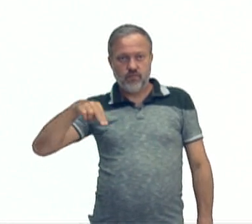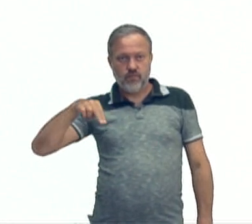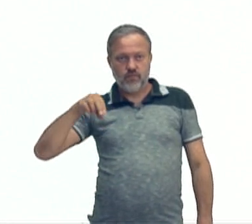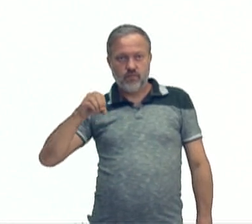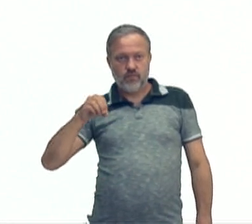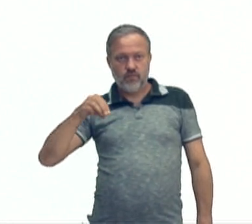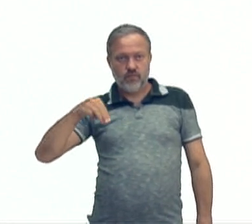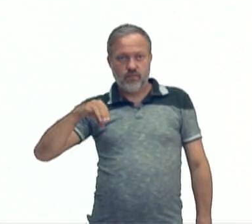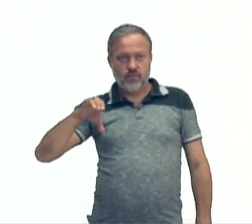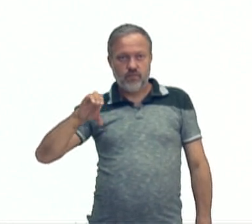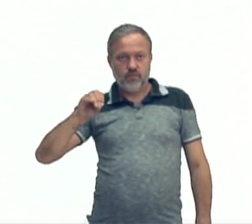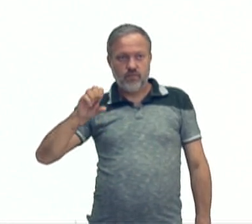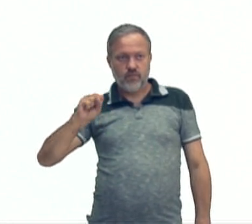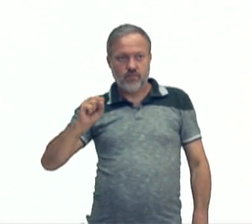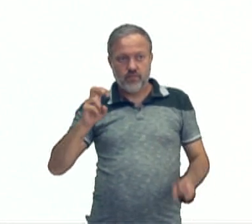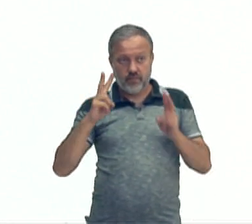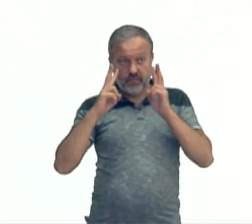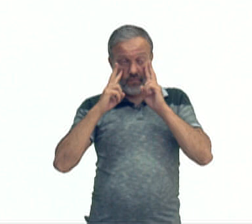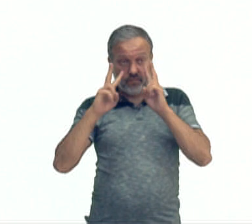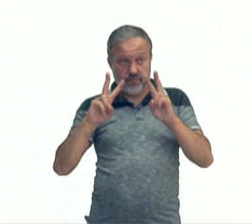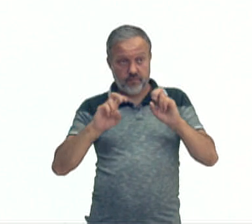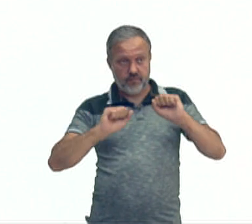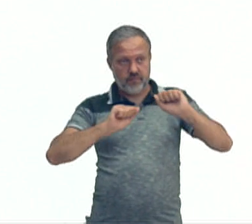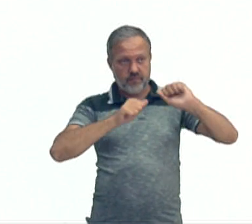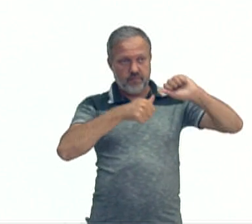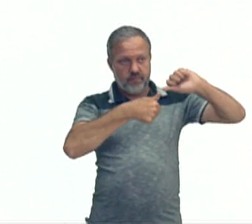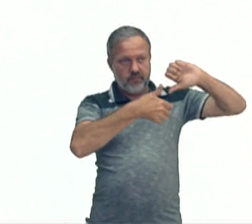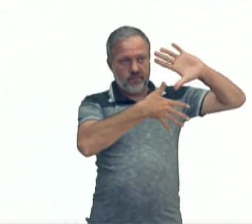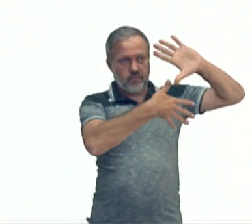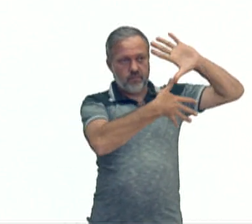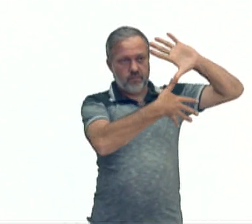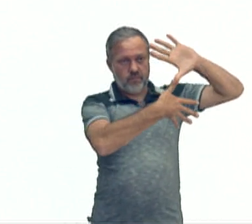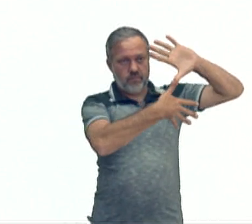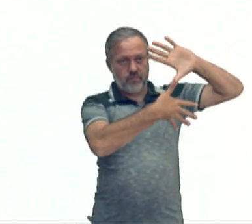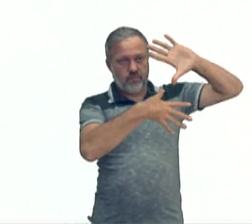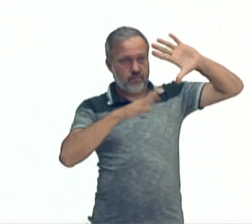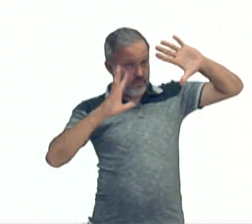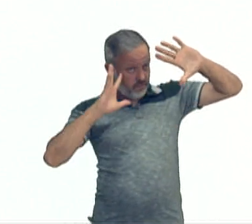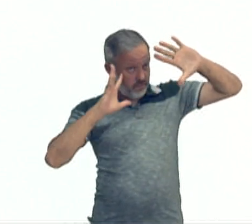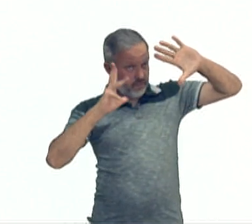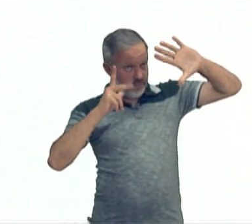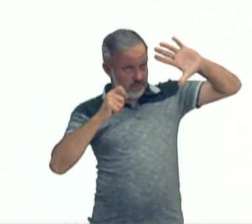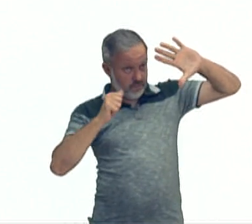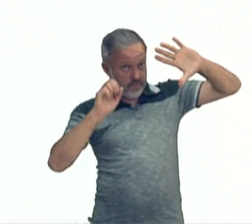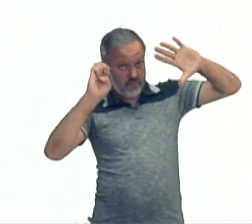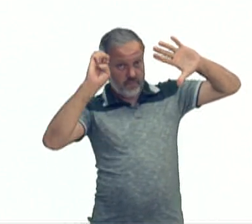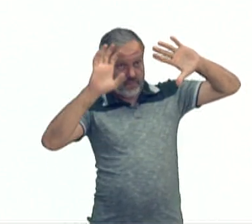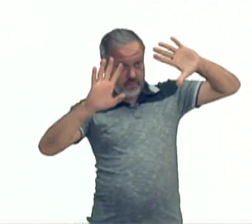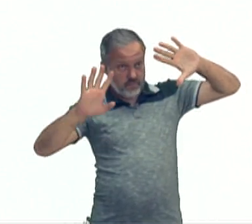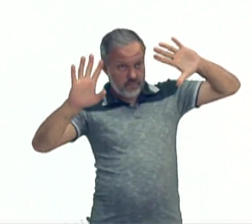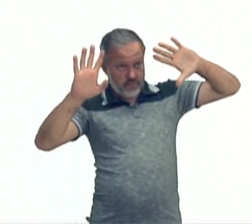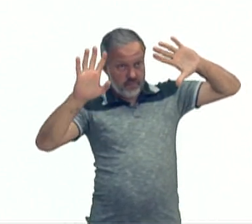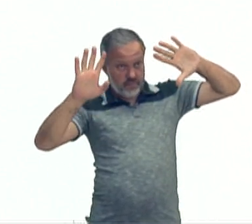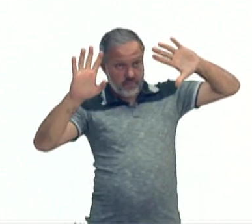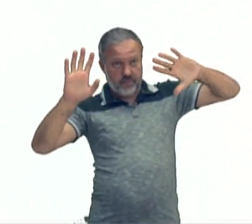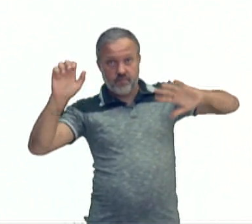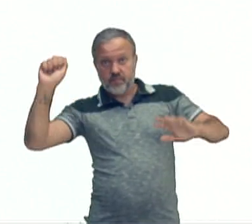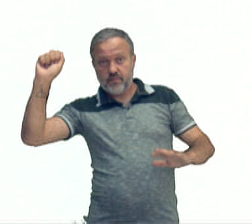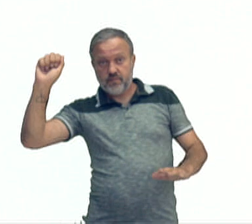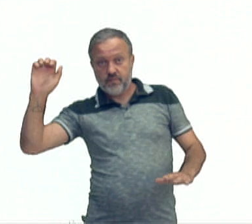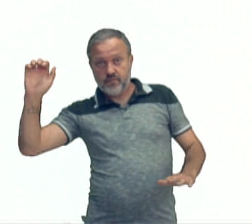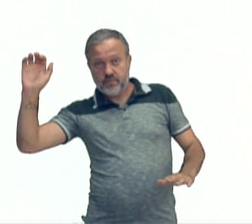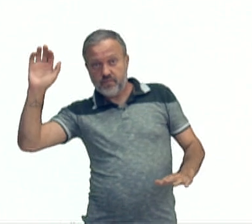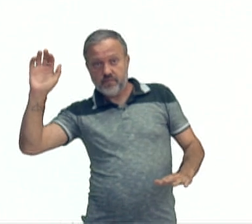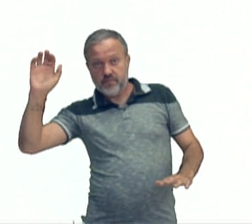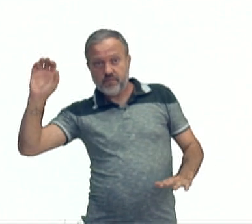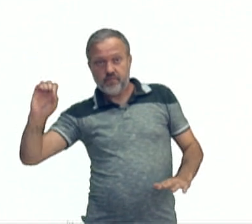gente percebe, por exemplo, nesse mapa, um clássico. Este mapa é um clássico de todos os mapas, é um clássico dentro da